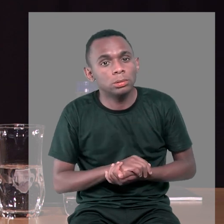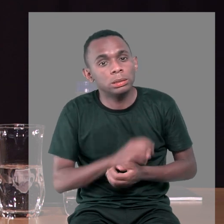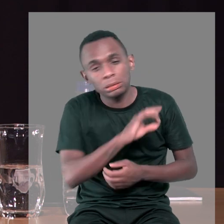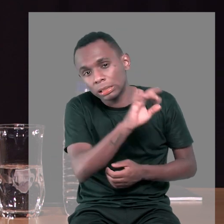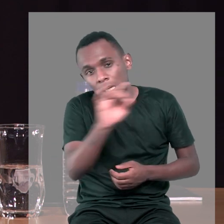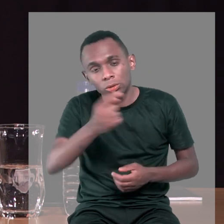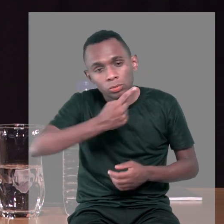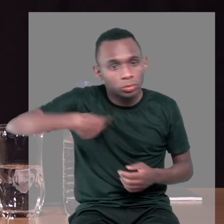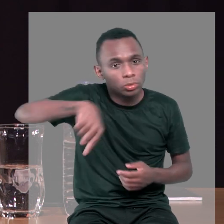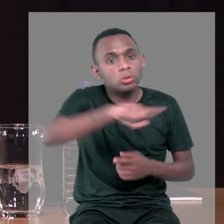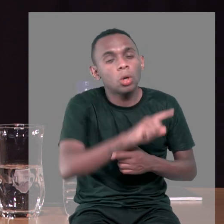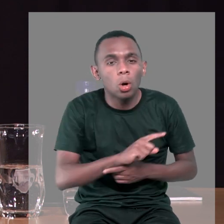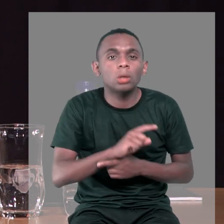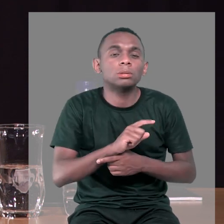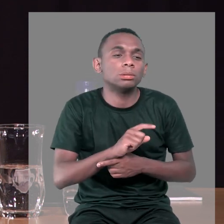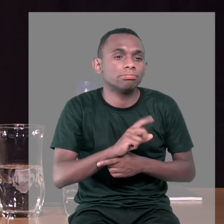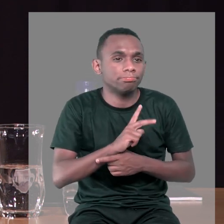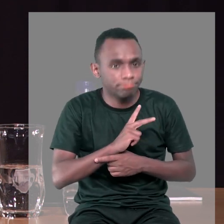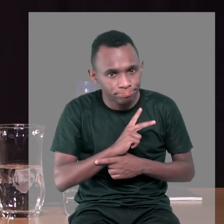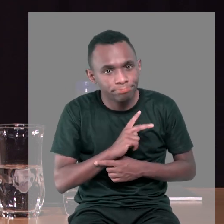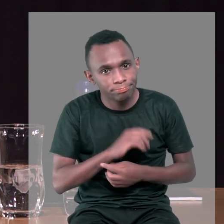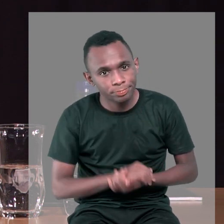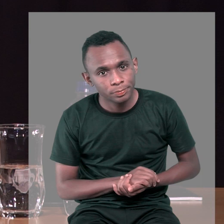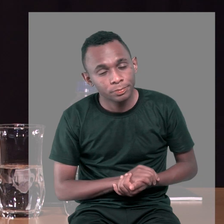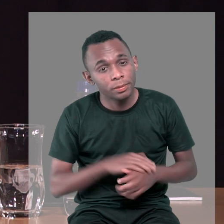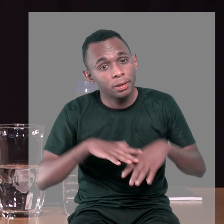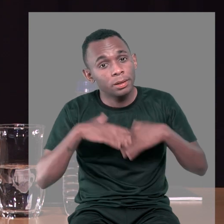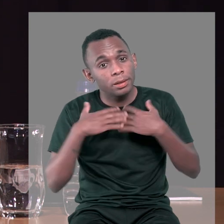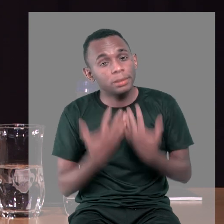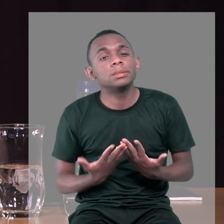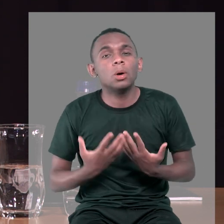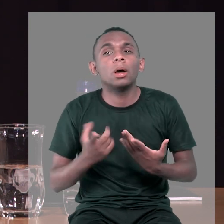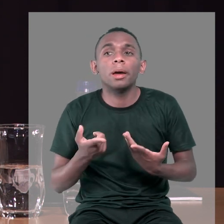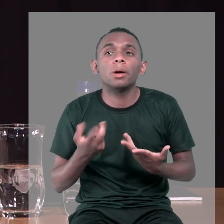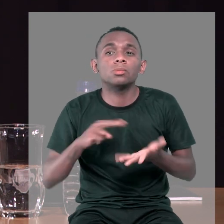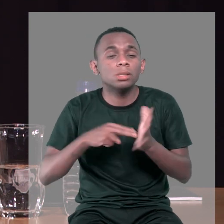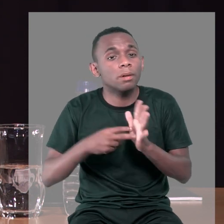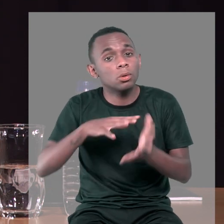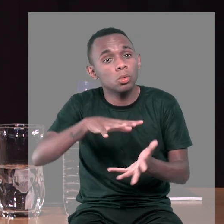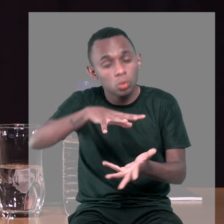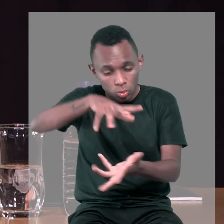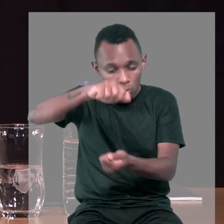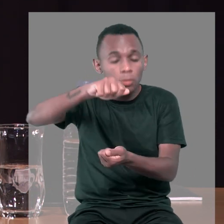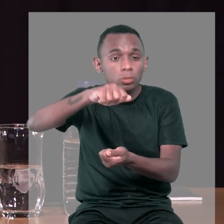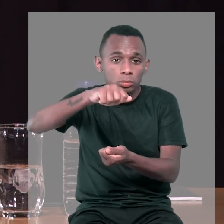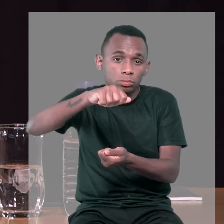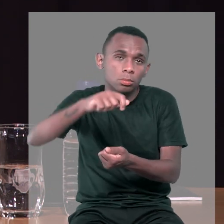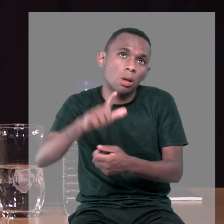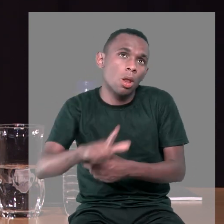mundo tem de ser tomado aqui numa acepção política. Então, eu organizei o texto dessa forma, são 3